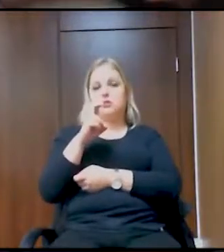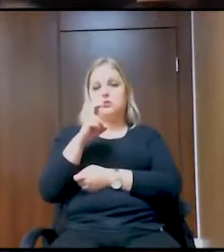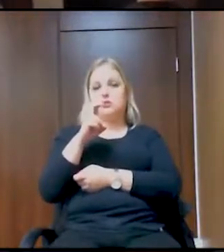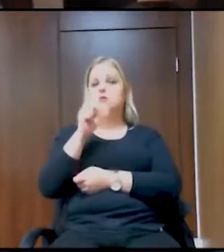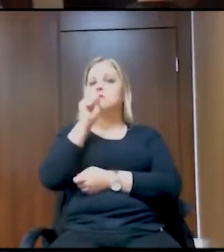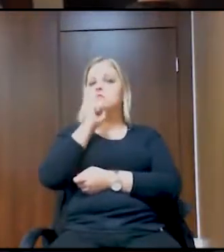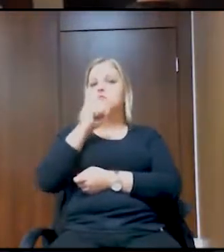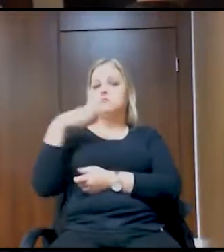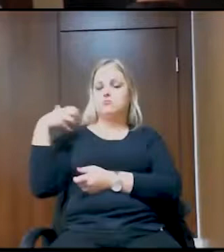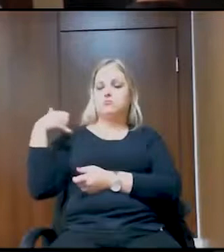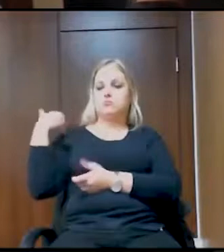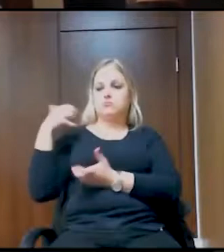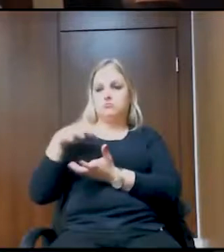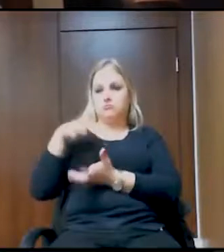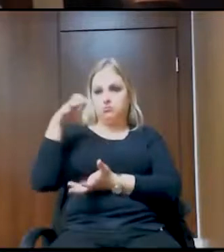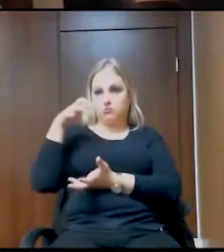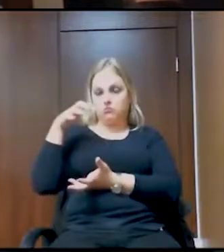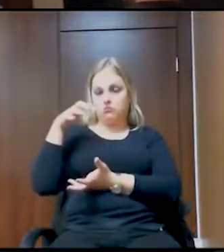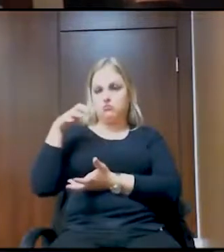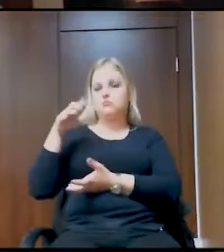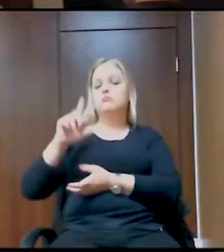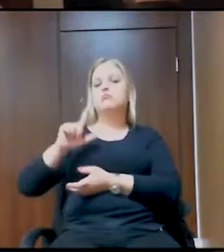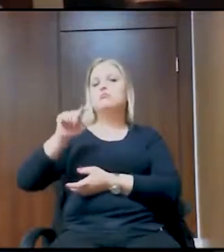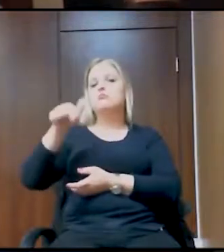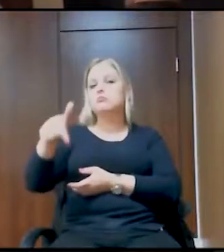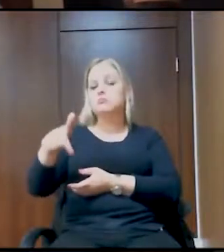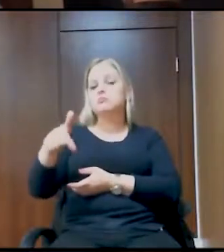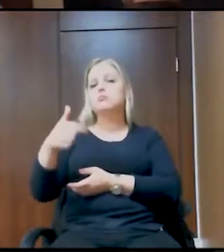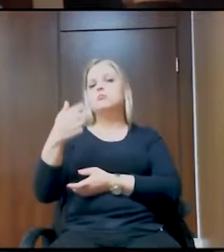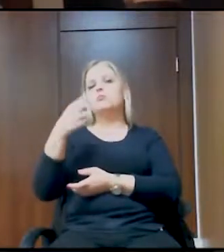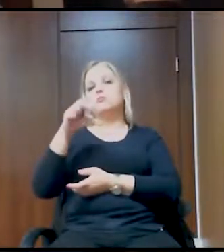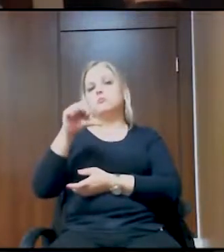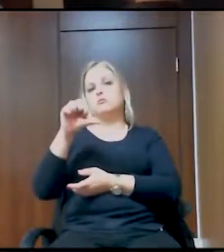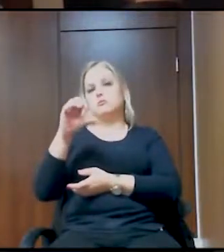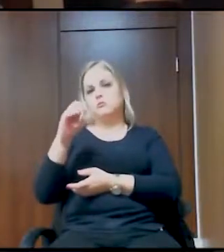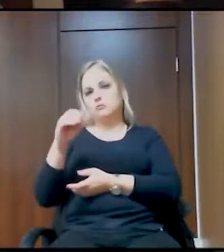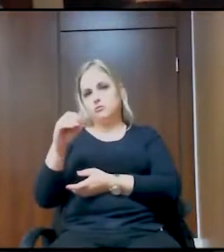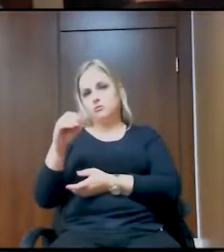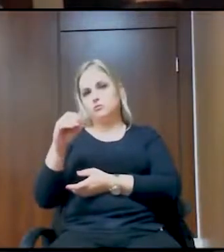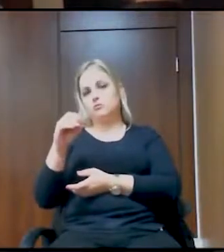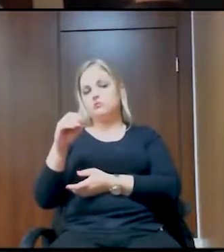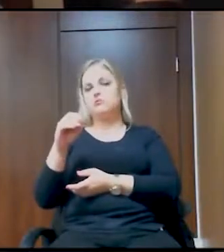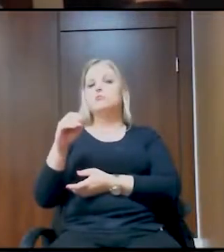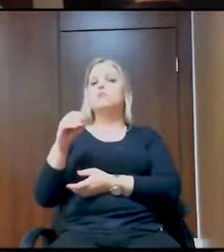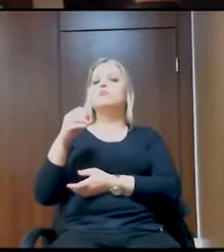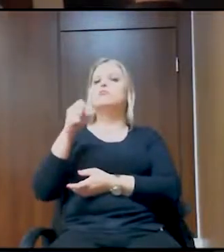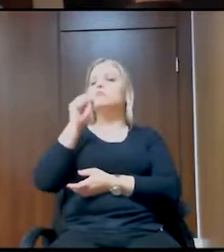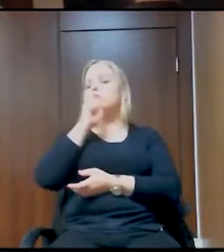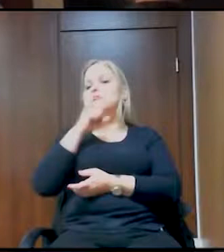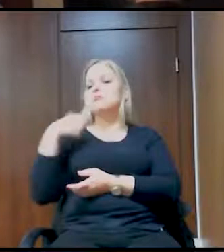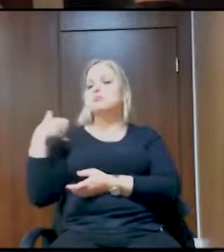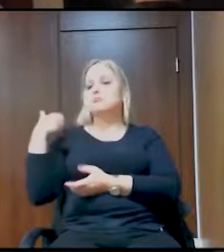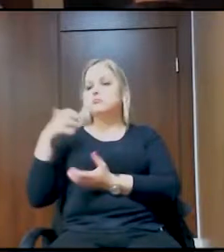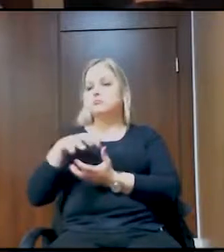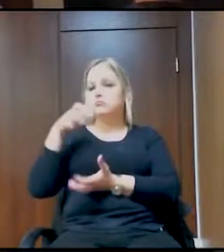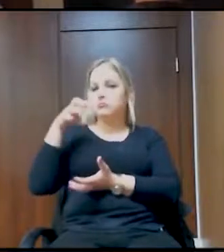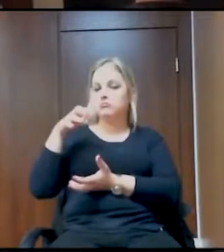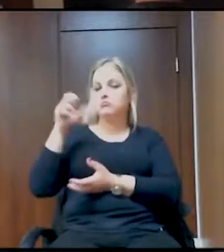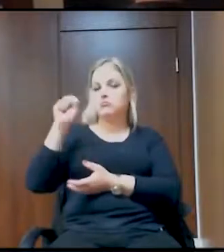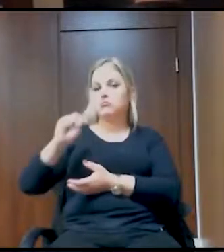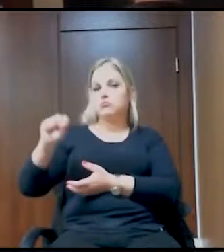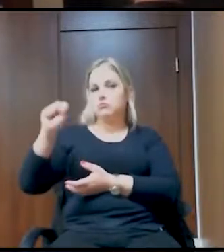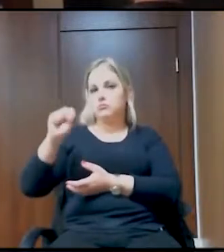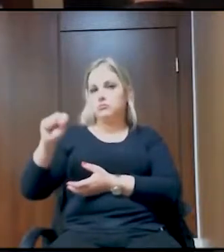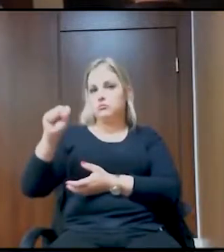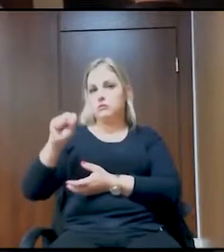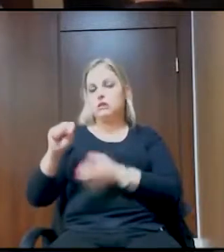idosos. Na vila só comportaria 90 idosos solteiros e 55